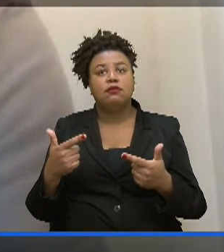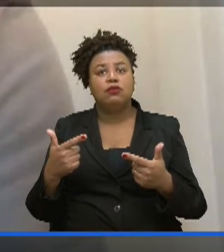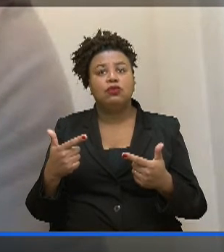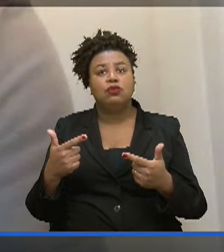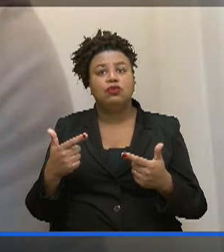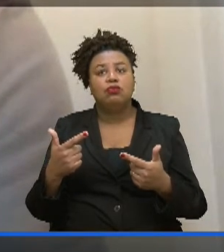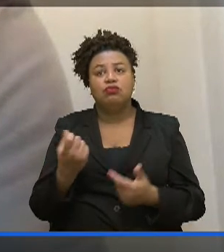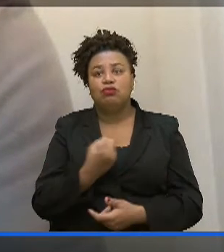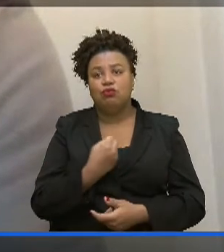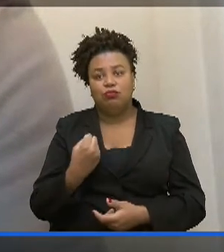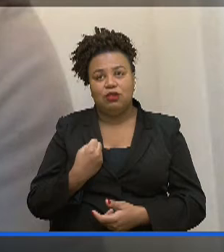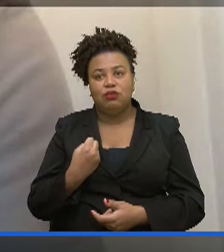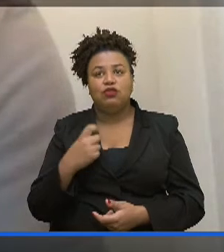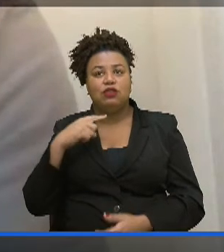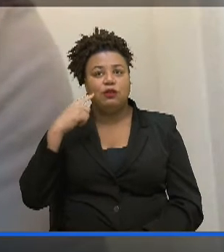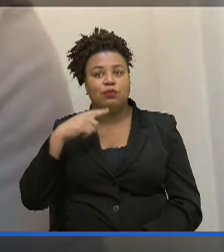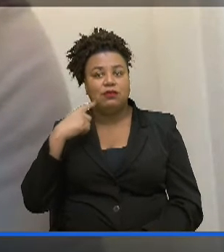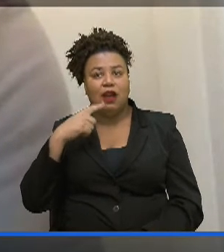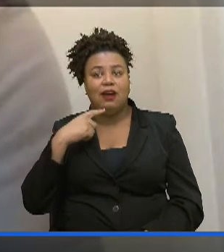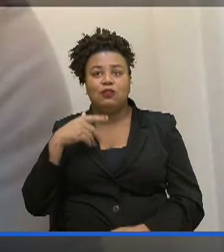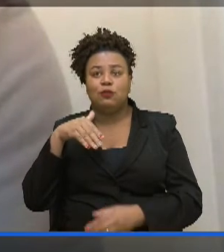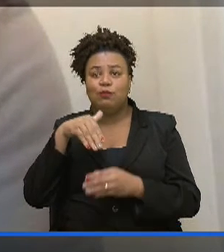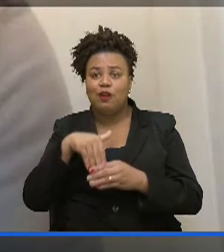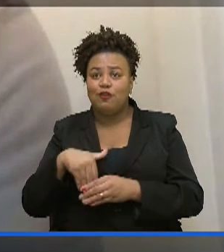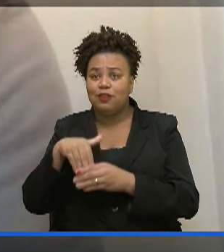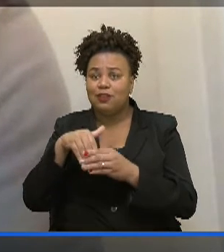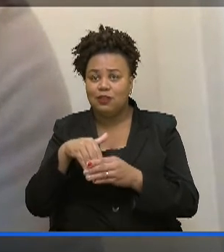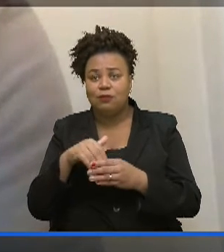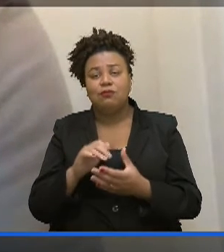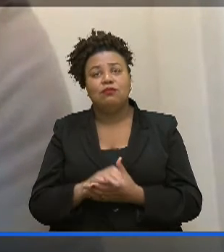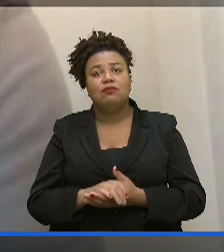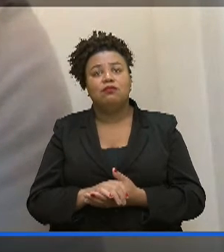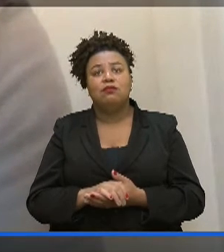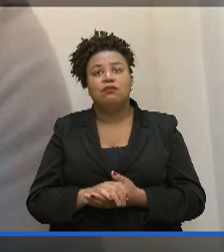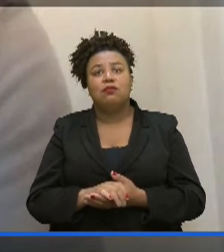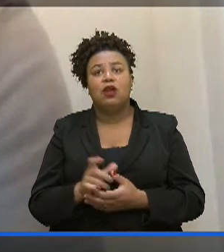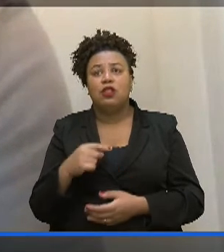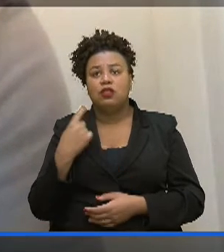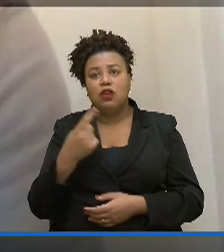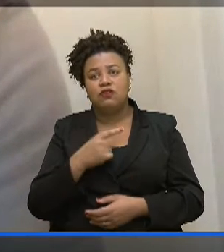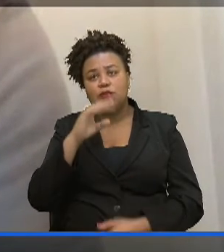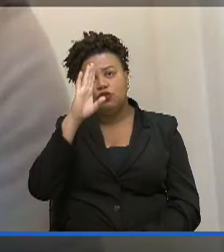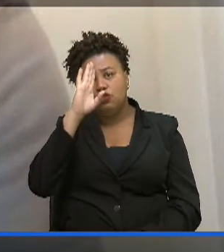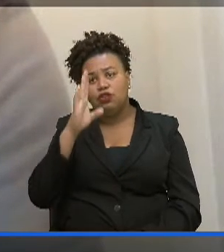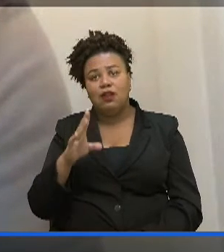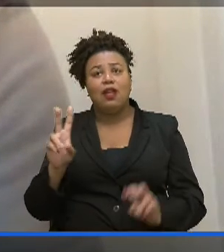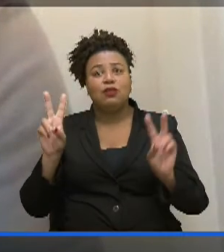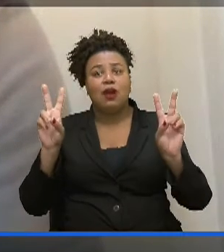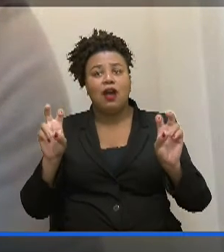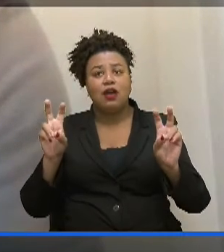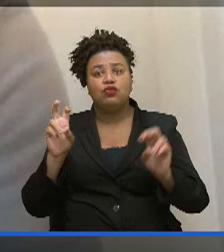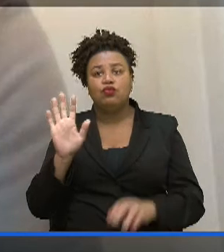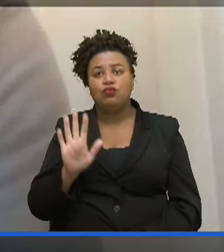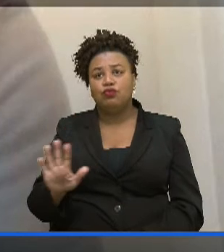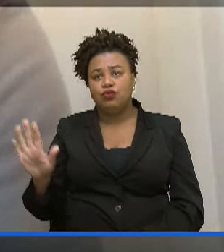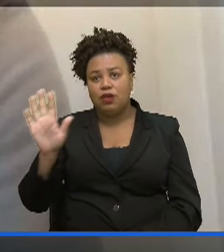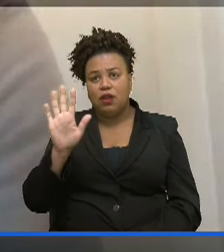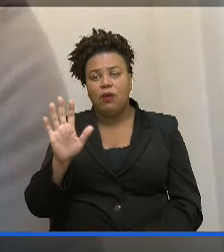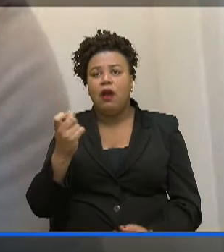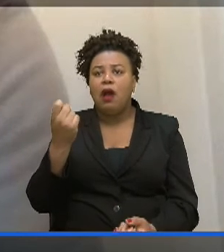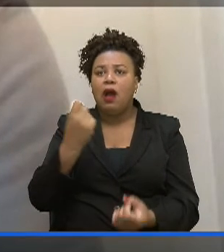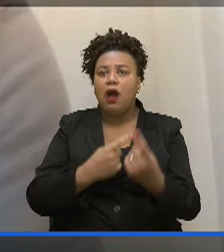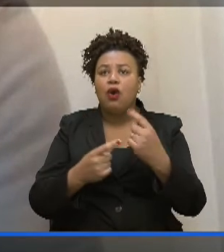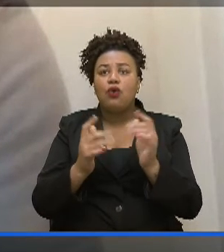não temos quórum suficiente para a ordem do dia, nós vamos direto para os assuntos gerais.